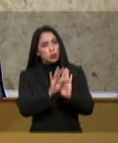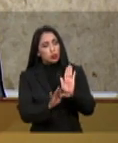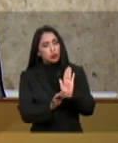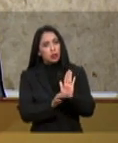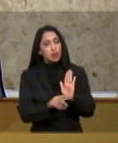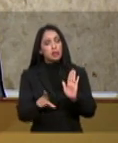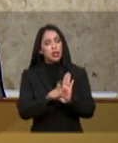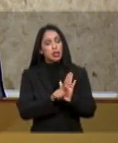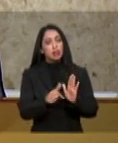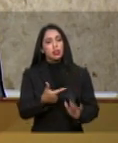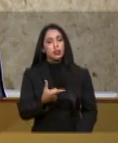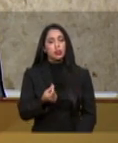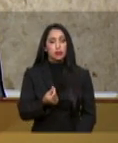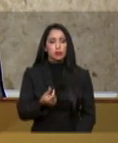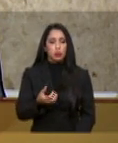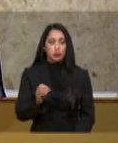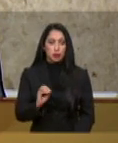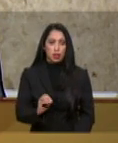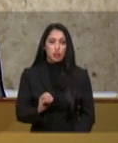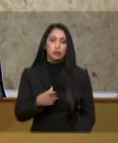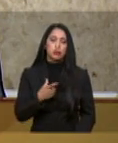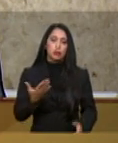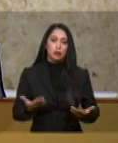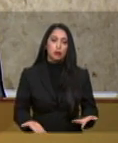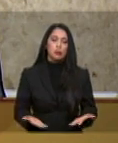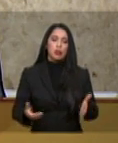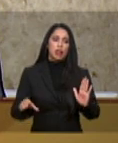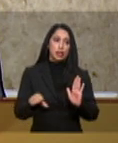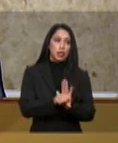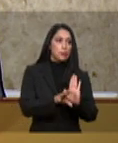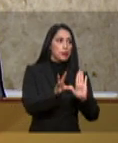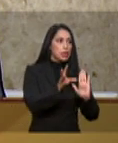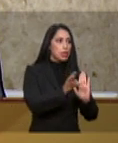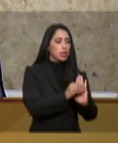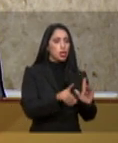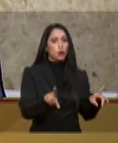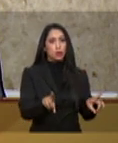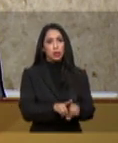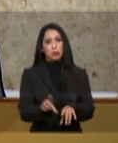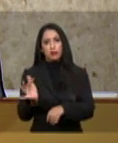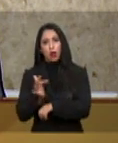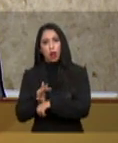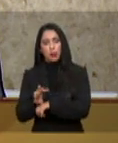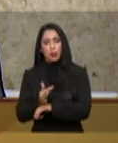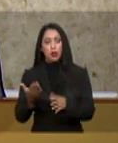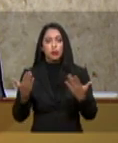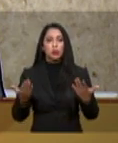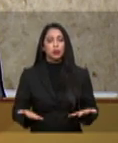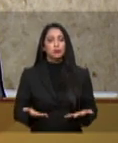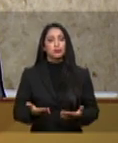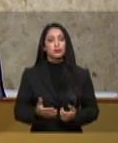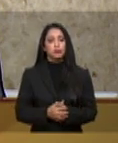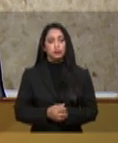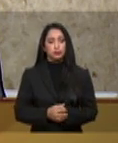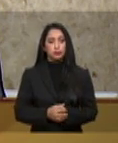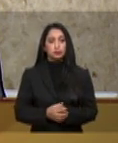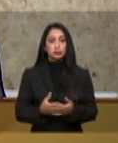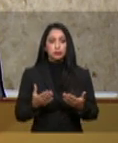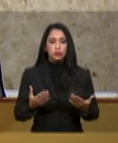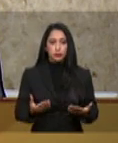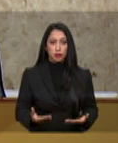de 2010. Em pauta, ADI 4980, requerente PGR. Quem fala é o